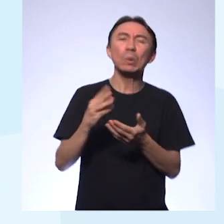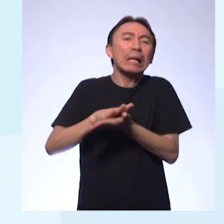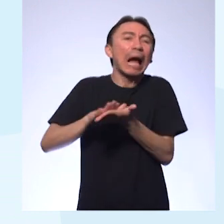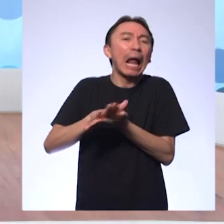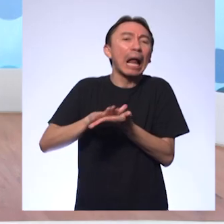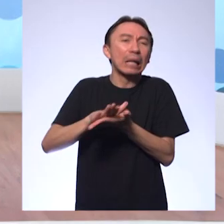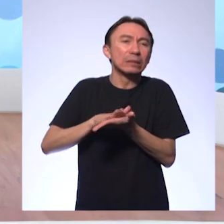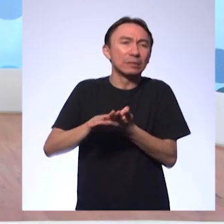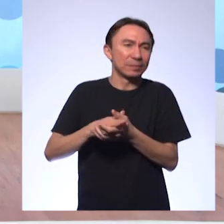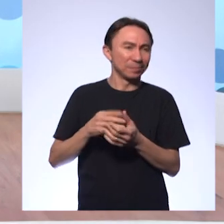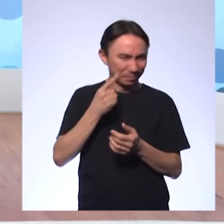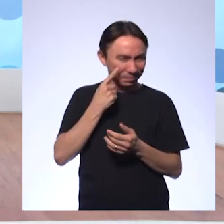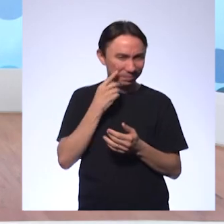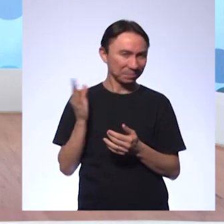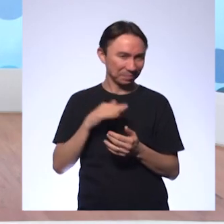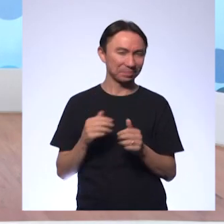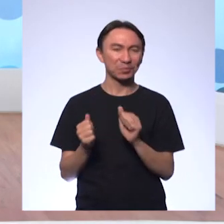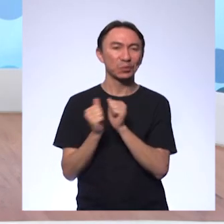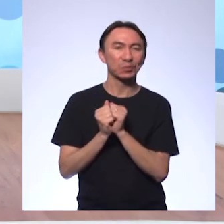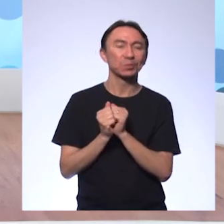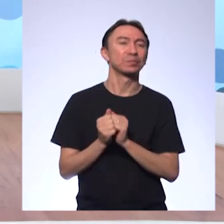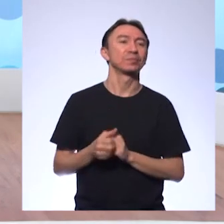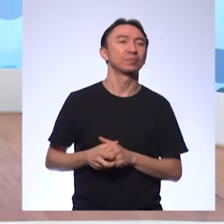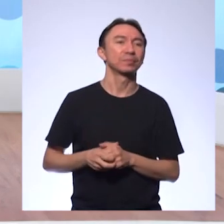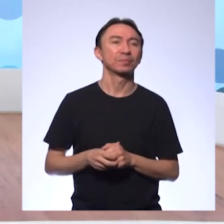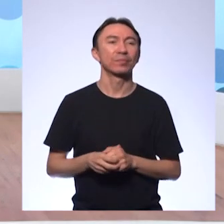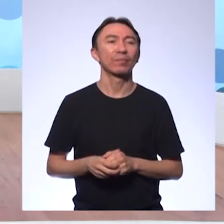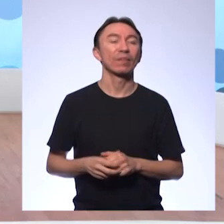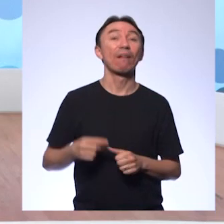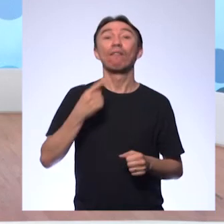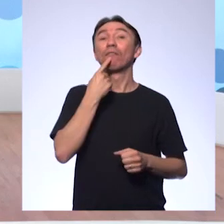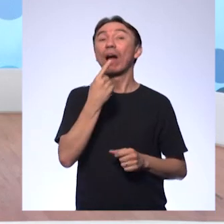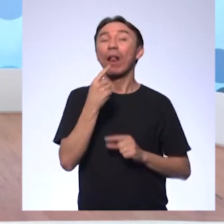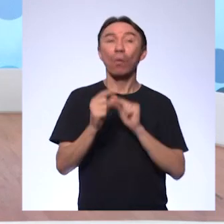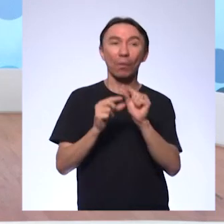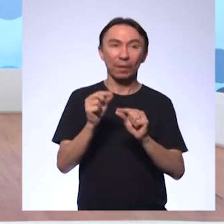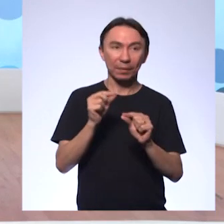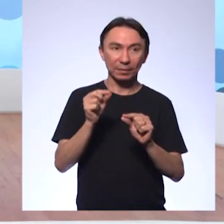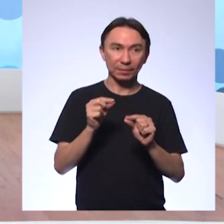favor? Ele fala assim, ó, a fórmula